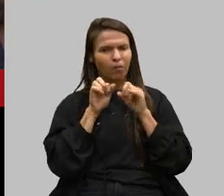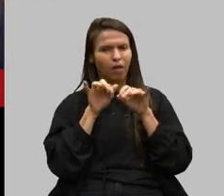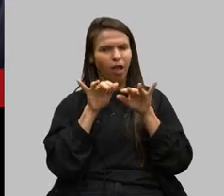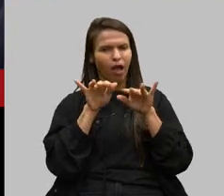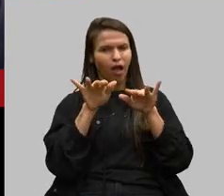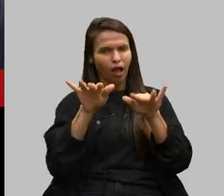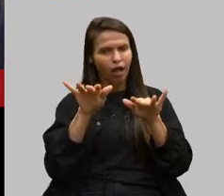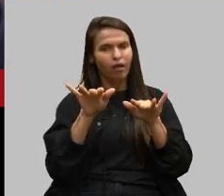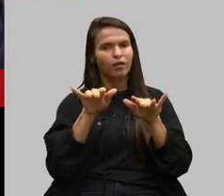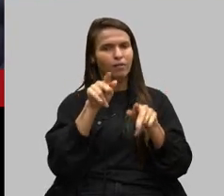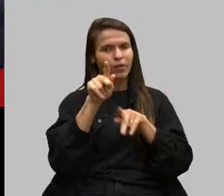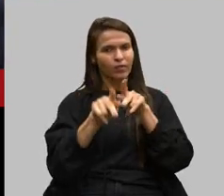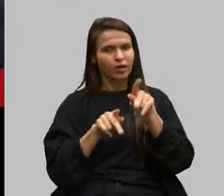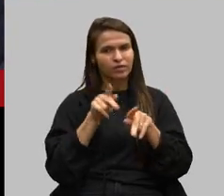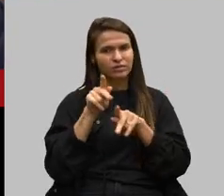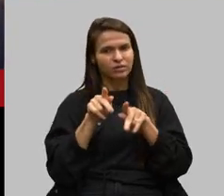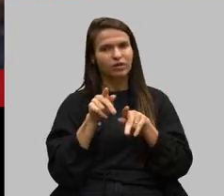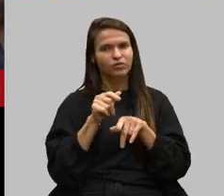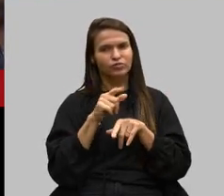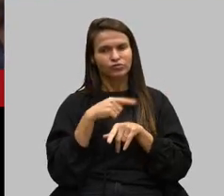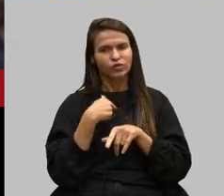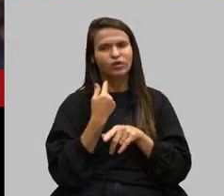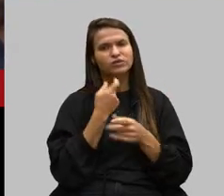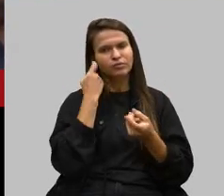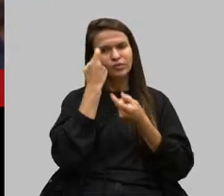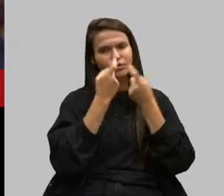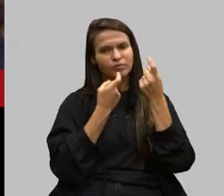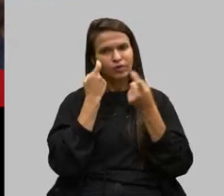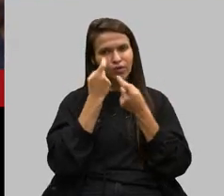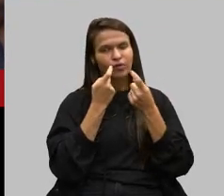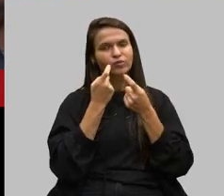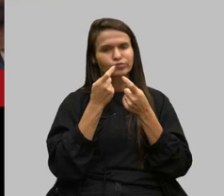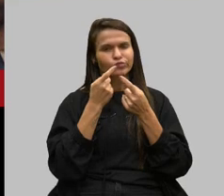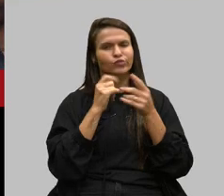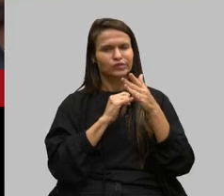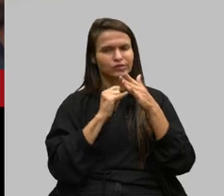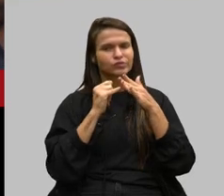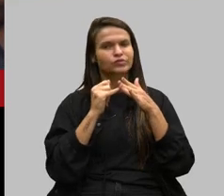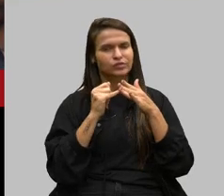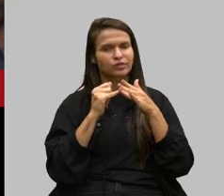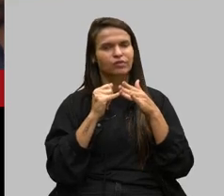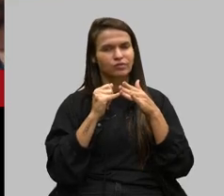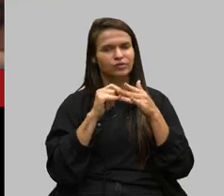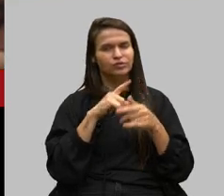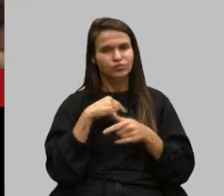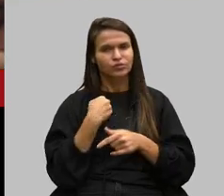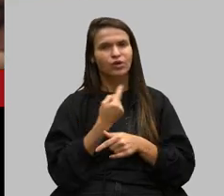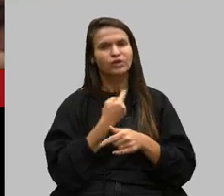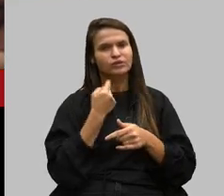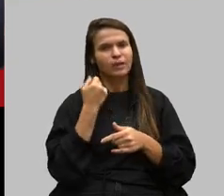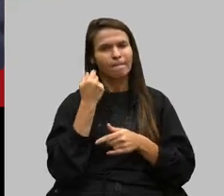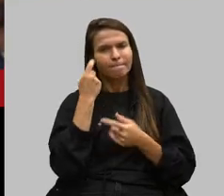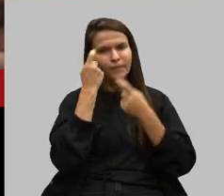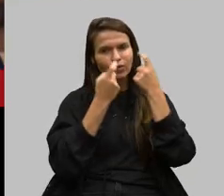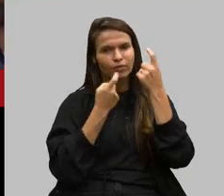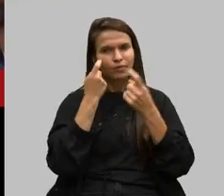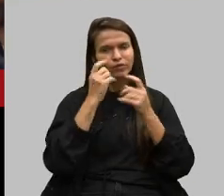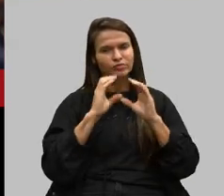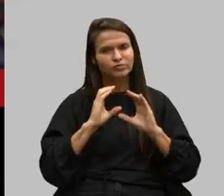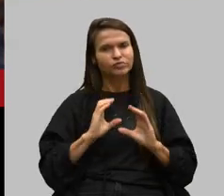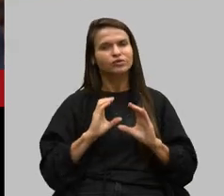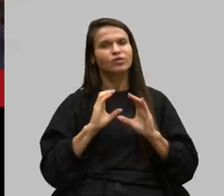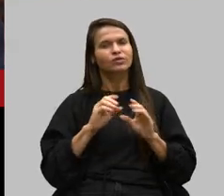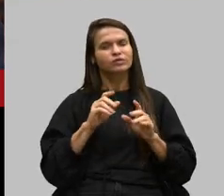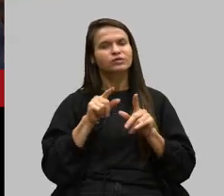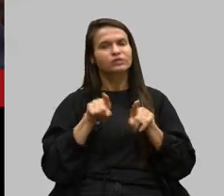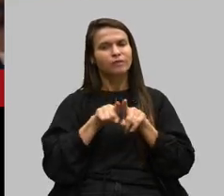interessados ninguém mais do que nós estamos preocupados com o ipsec ninguém mais do que nós Deputado João magh está preocupado com o cidadão L na ponta com o